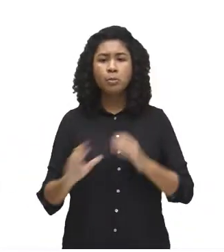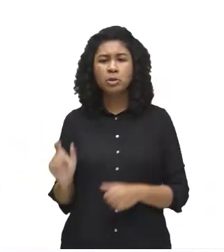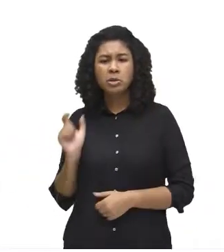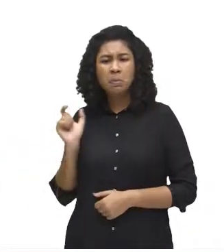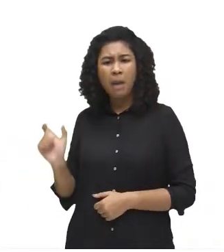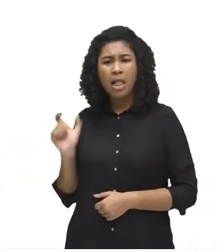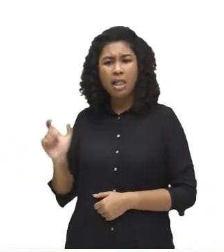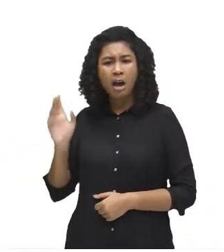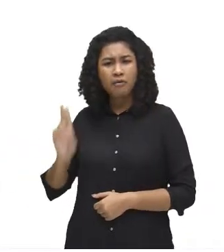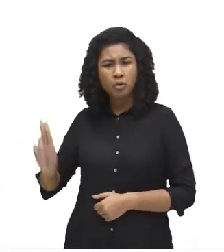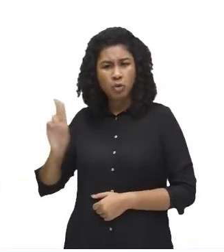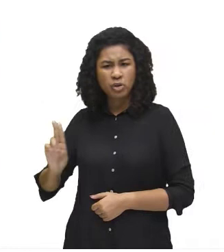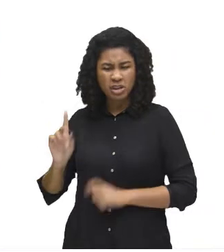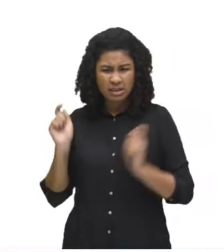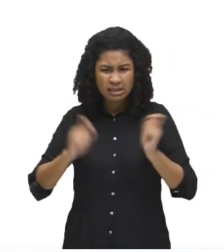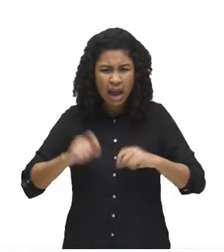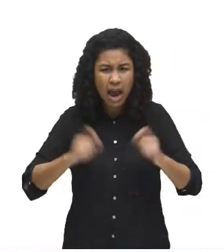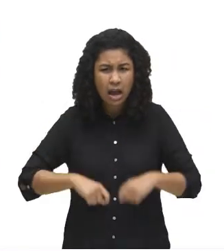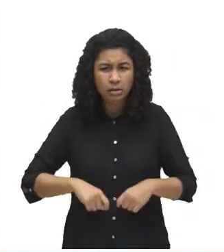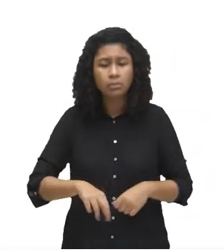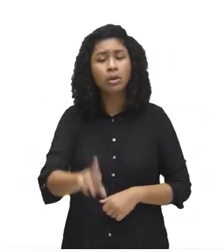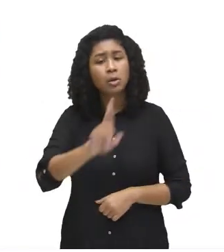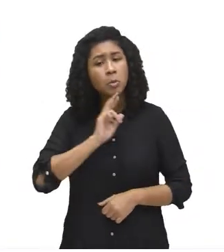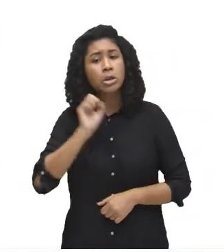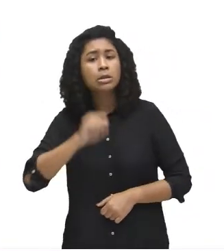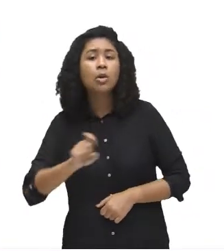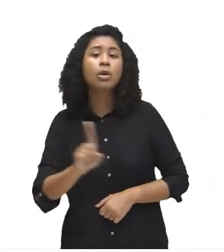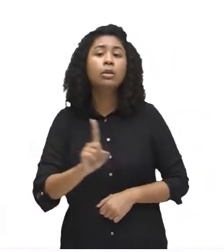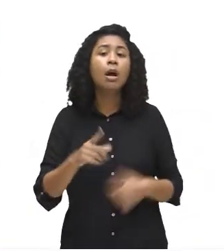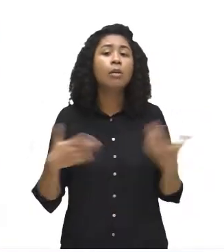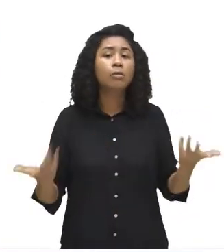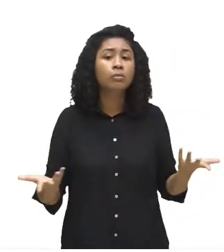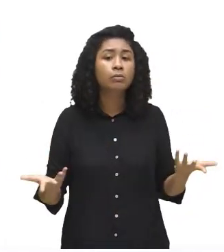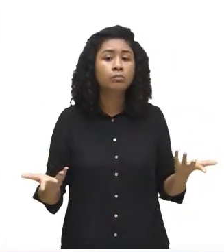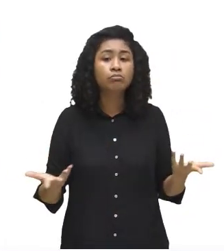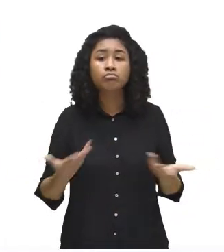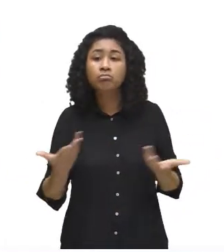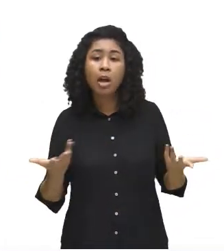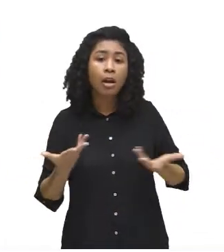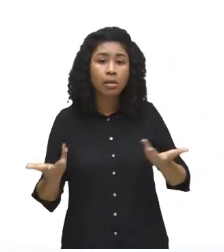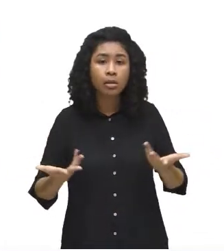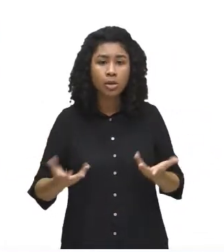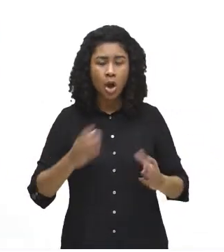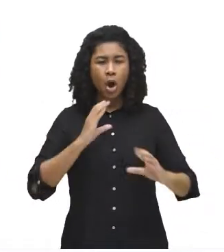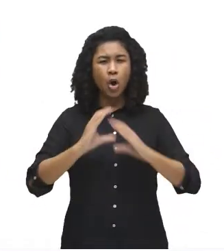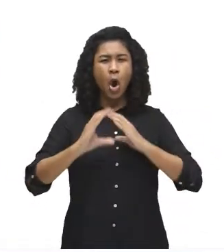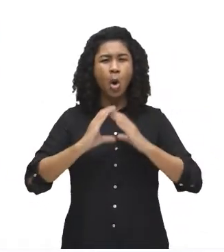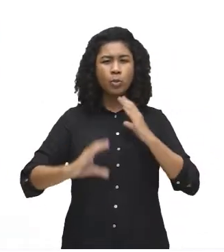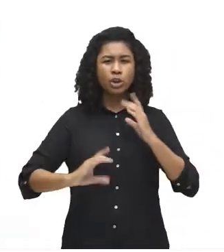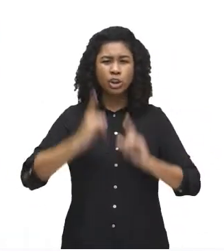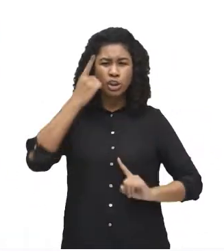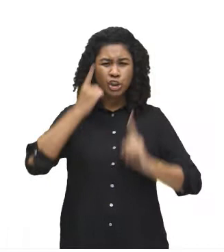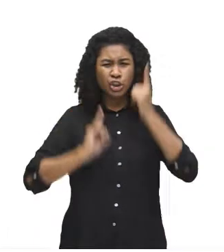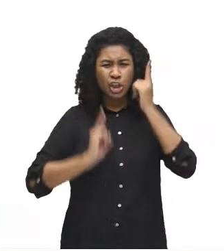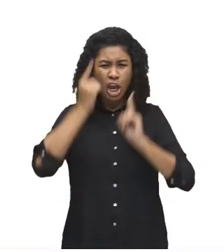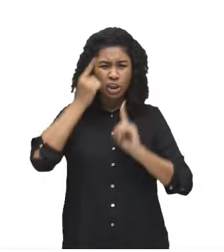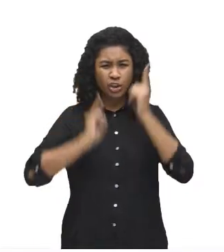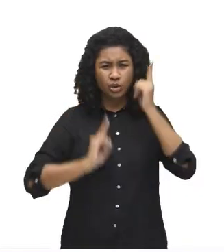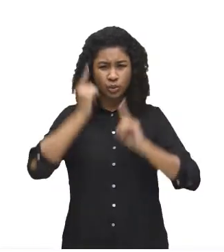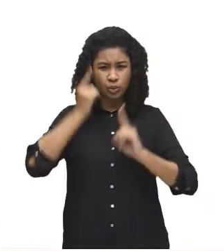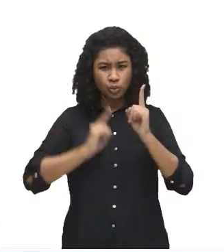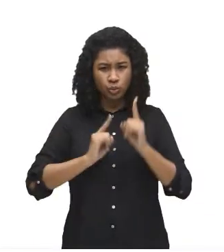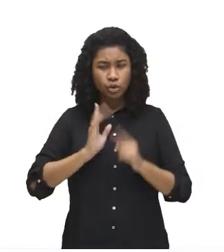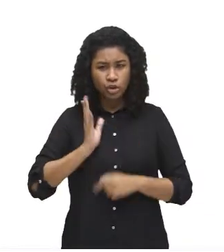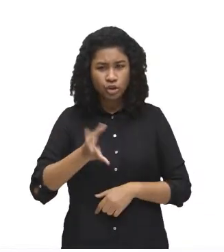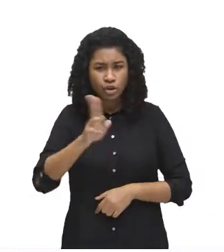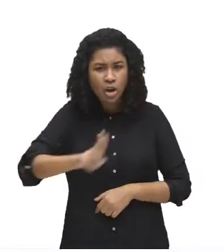por palavras, sim ou não? Me responda. Por favor, você se comunica ou não por gestos? Você já se comunicou